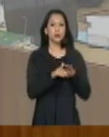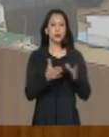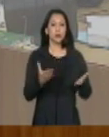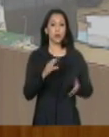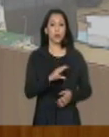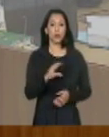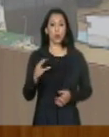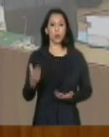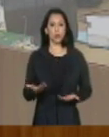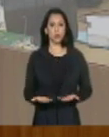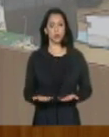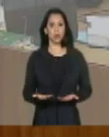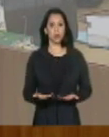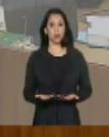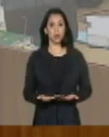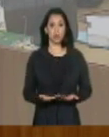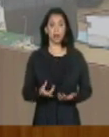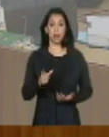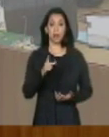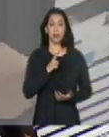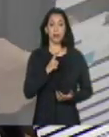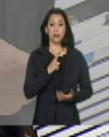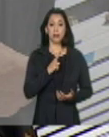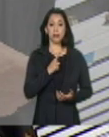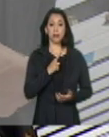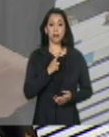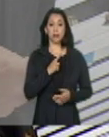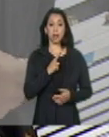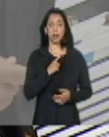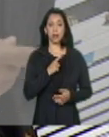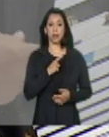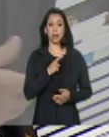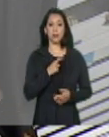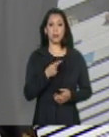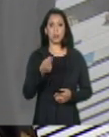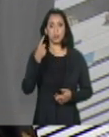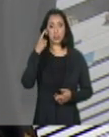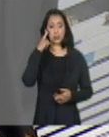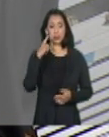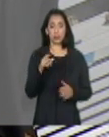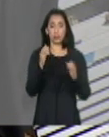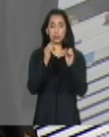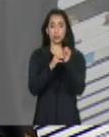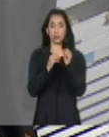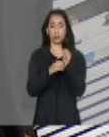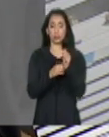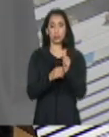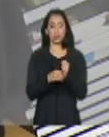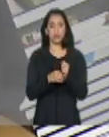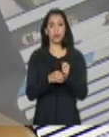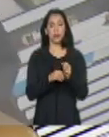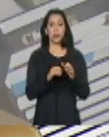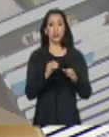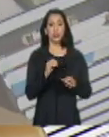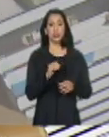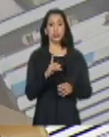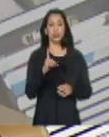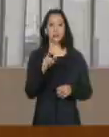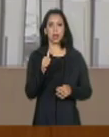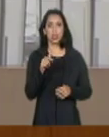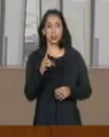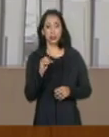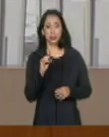Porque aí nós temos o primado quanto ao sigilo de dados, o primado do Judiciário. Senhor Presidente, no